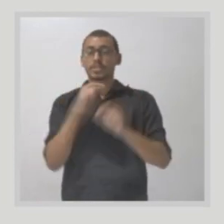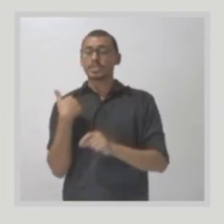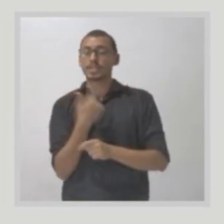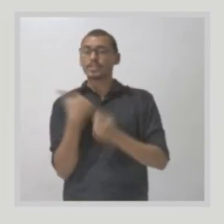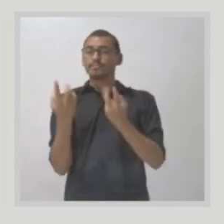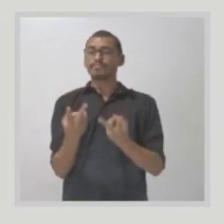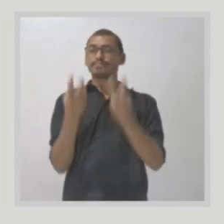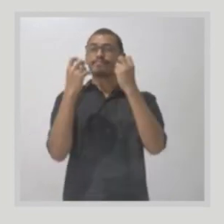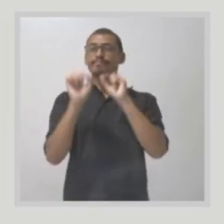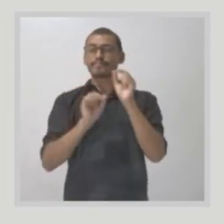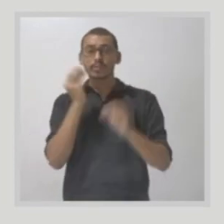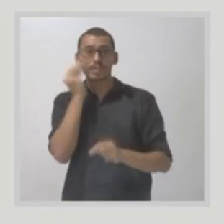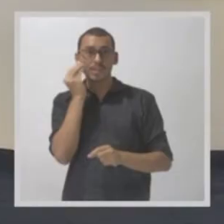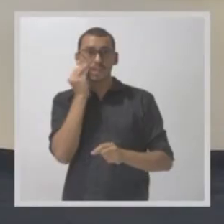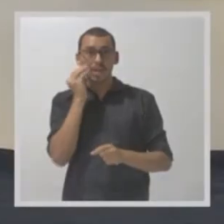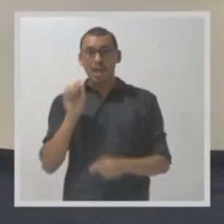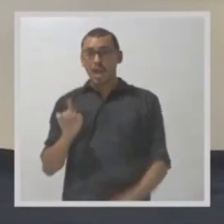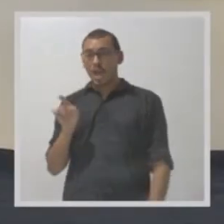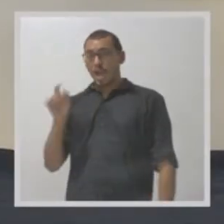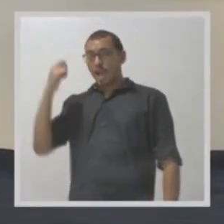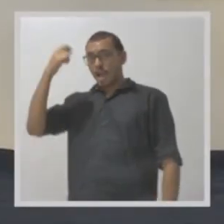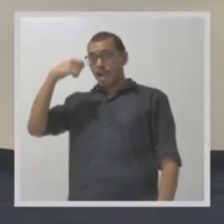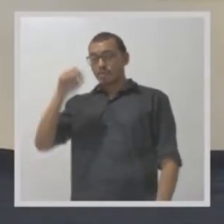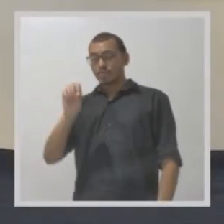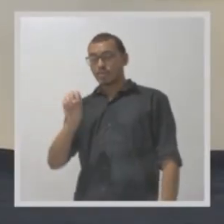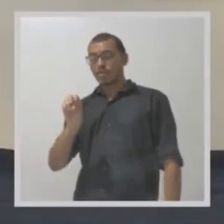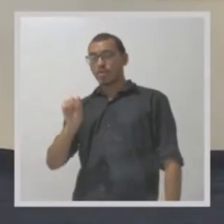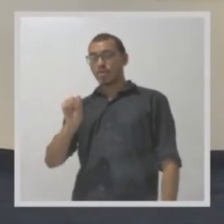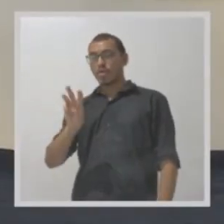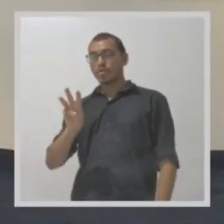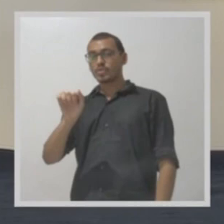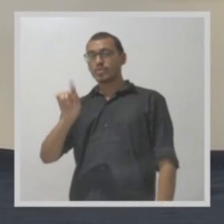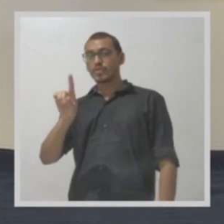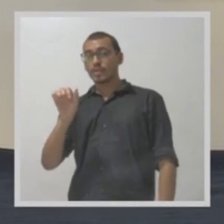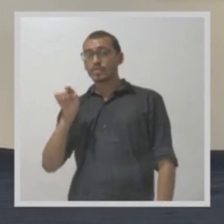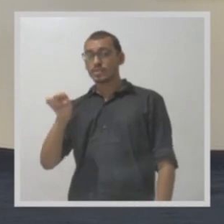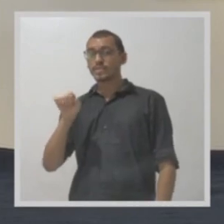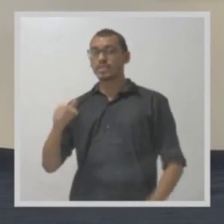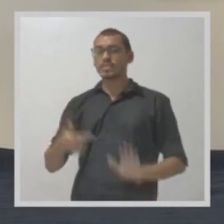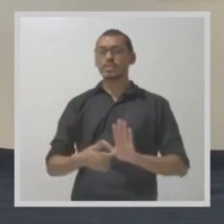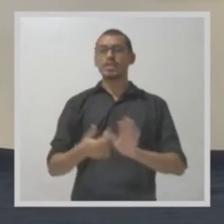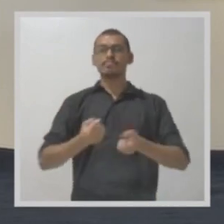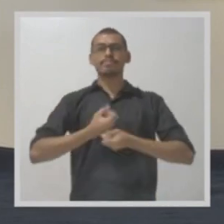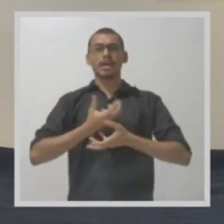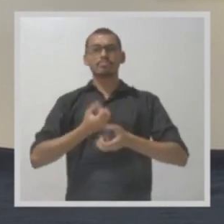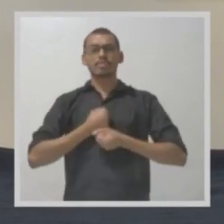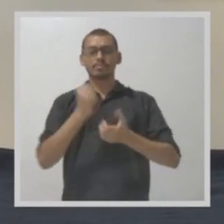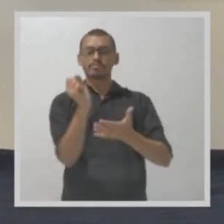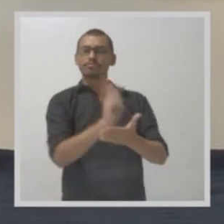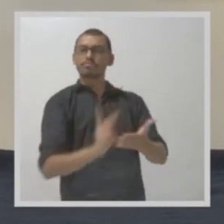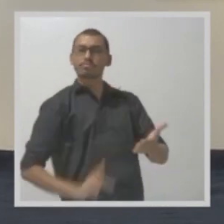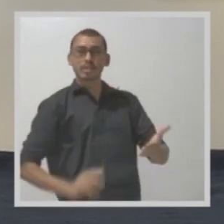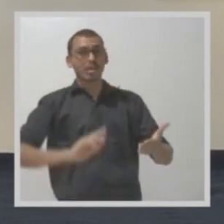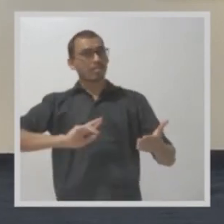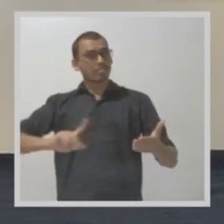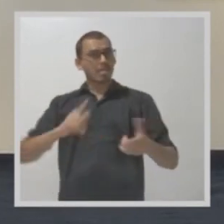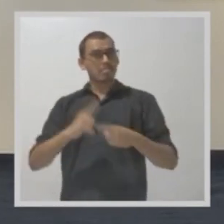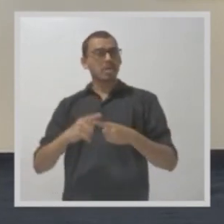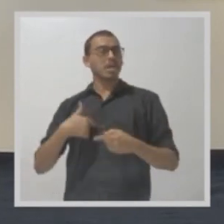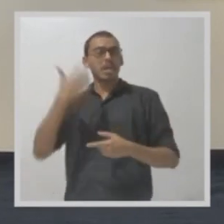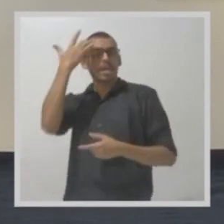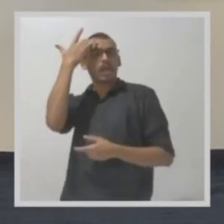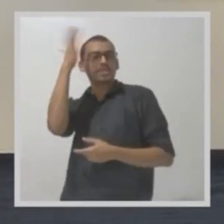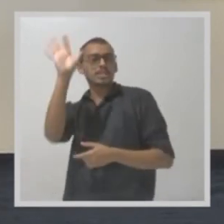quê? Que o Oswald de Andrade, quando ele escreve esse poema, não é porque ele não